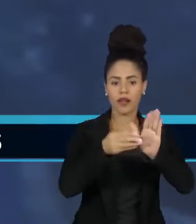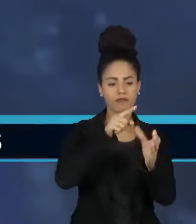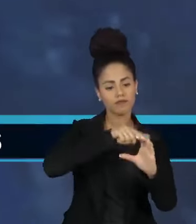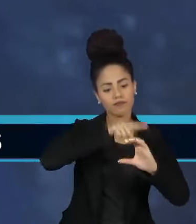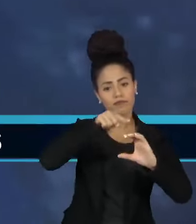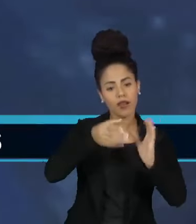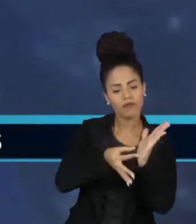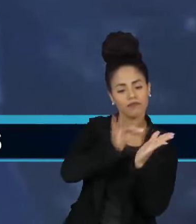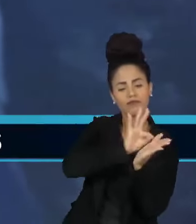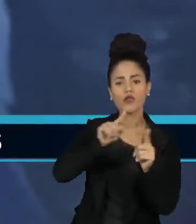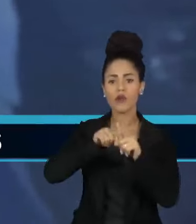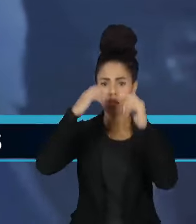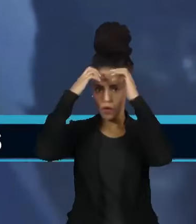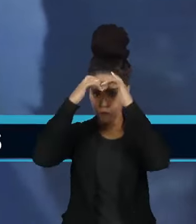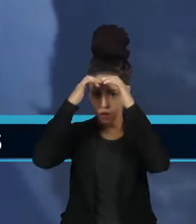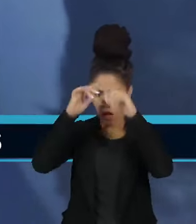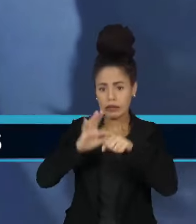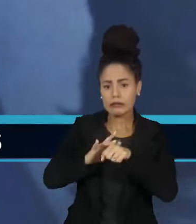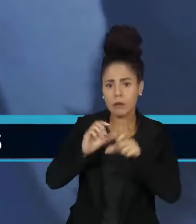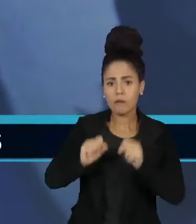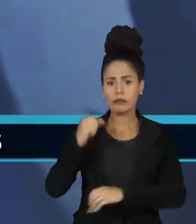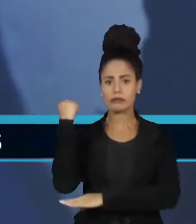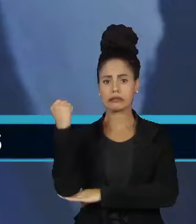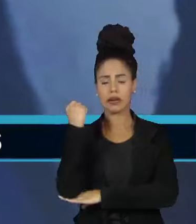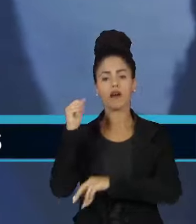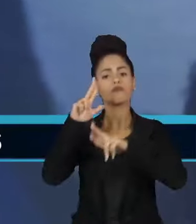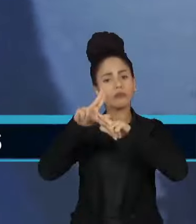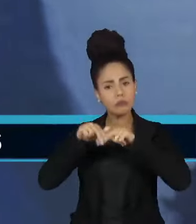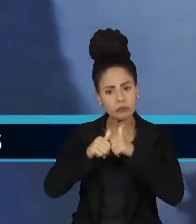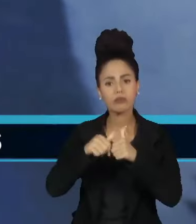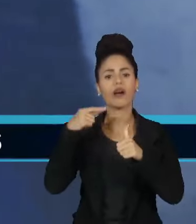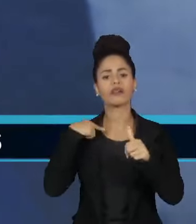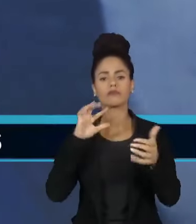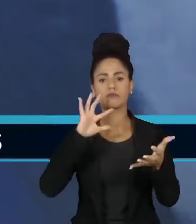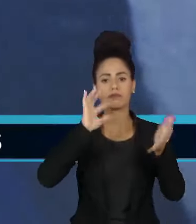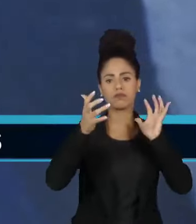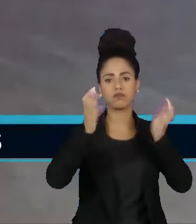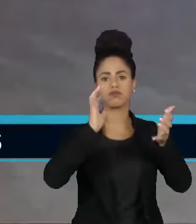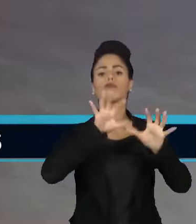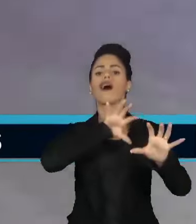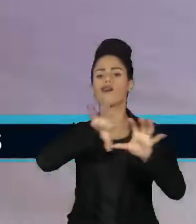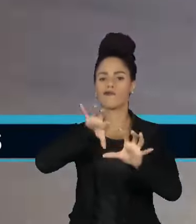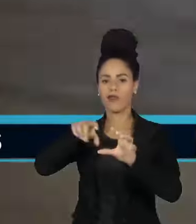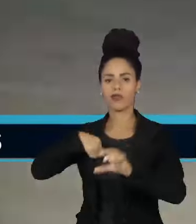que doenças cerebrais podem se agravar por causa das alterações climáticas.